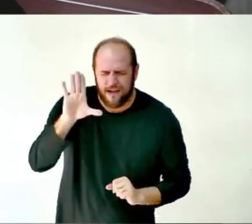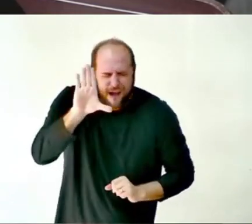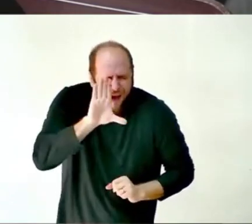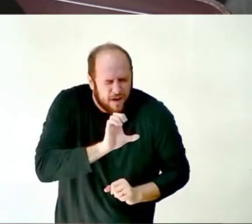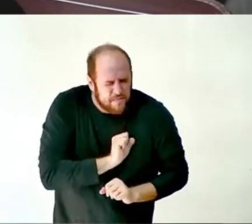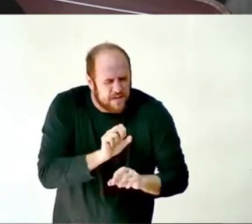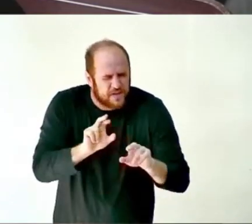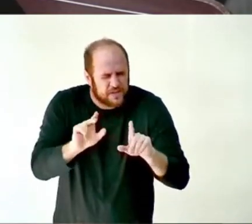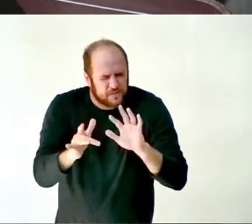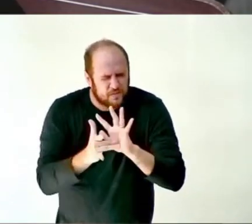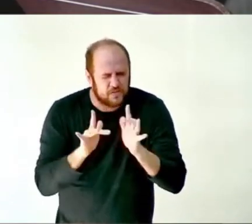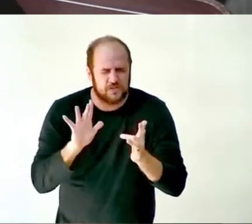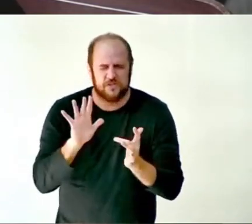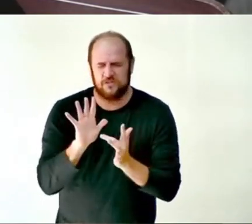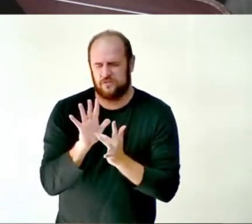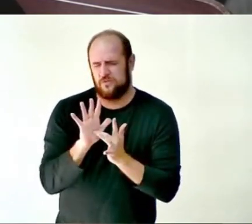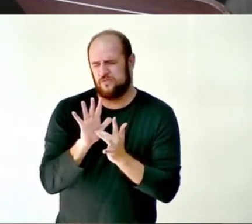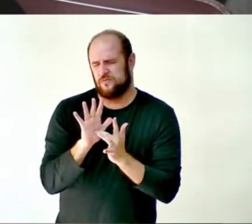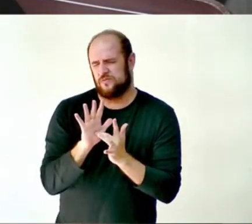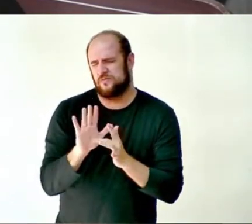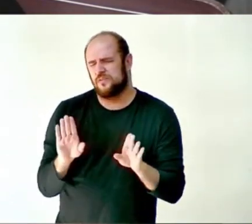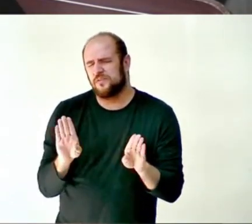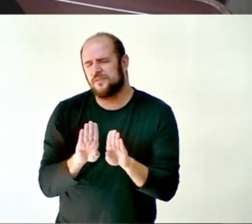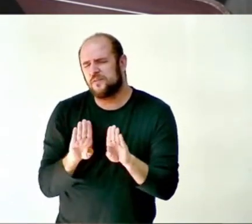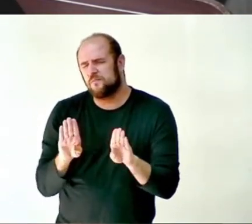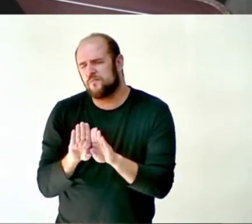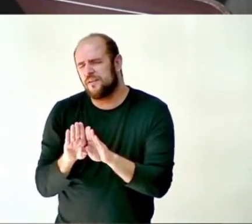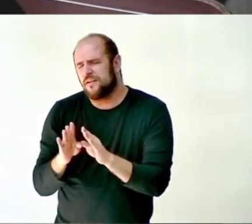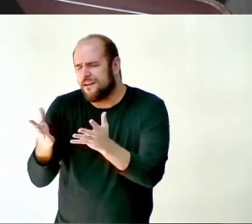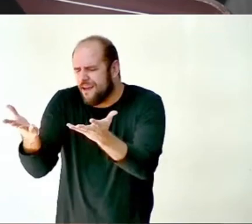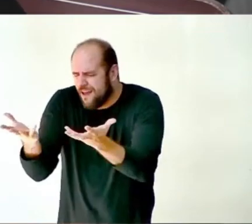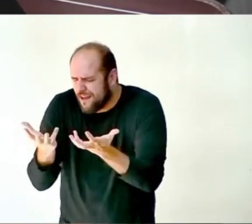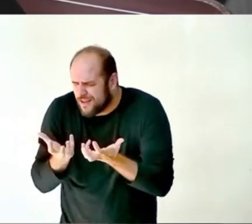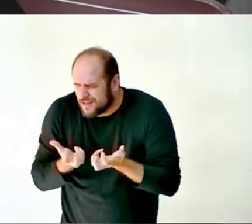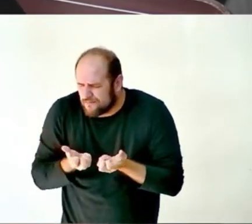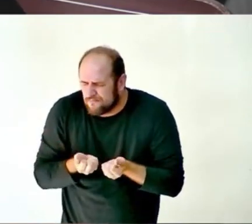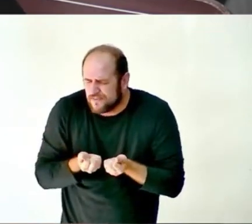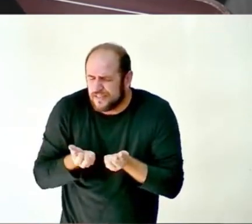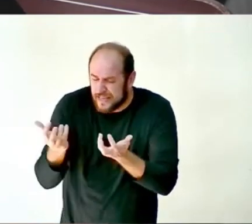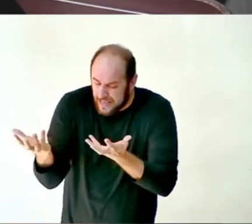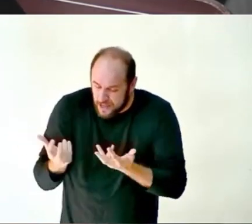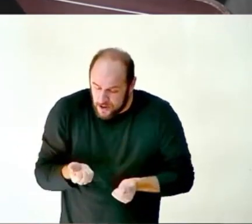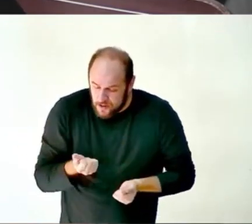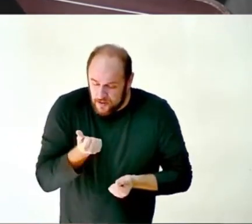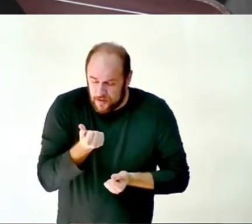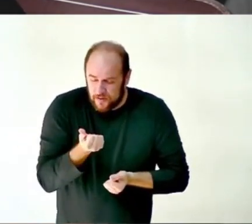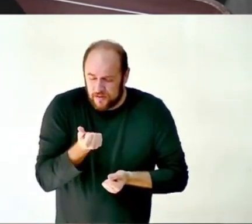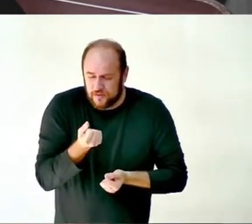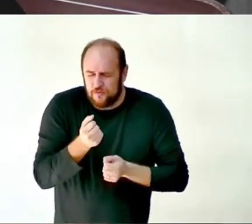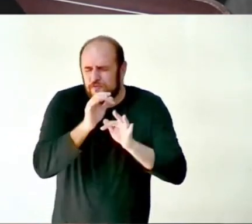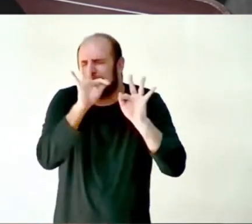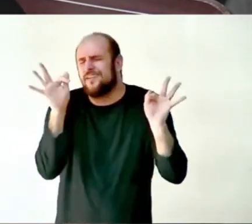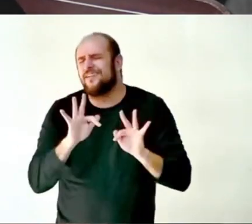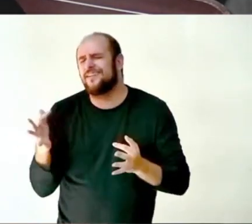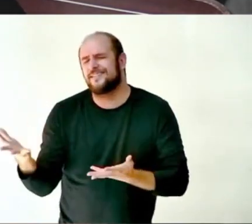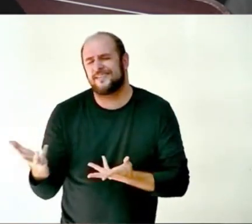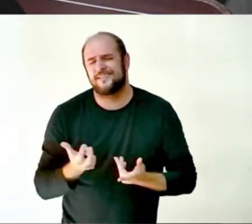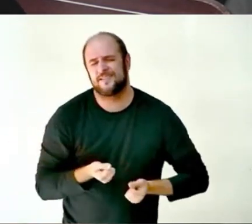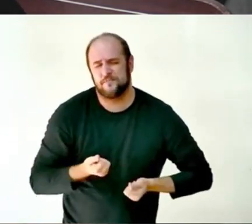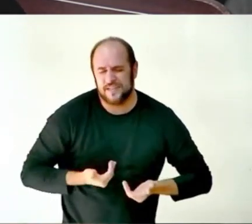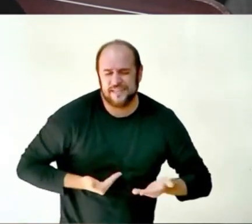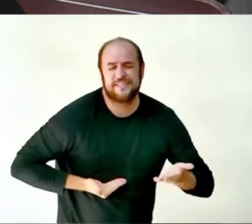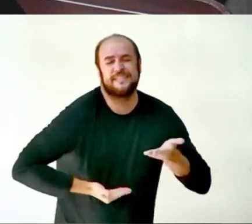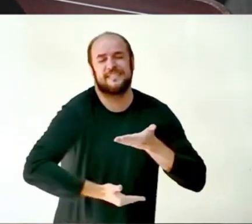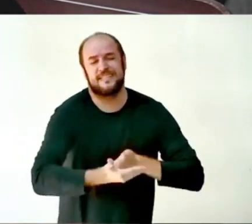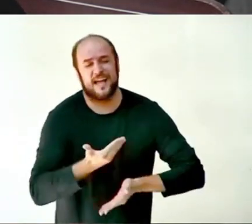amou e a também receber, que alegria receber e também servir, porque